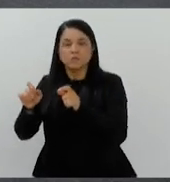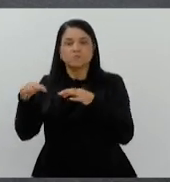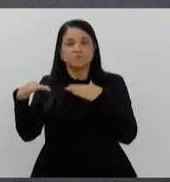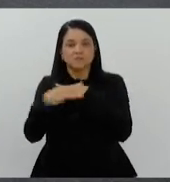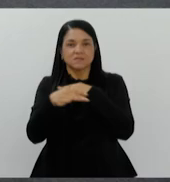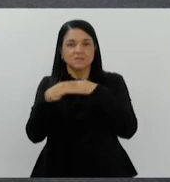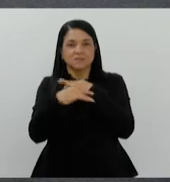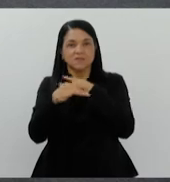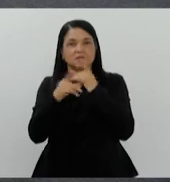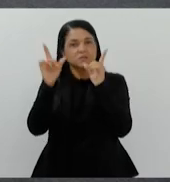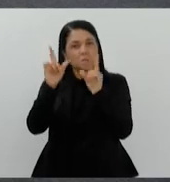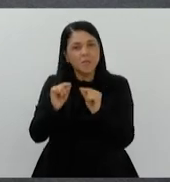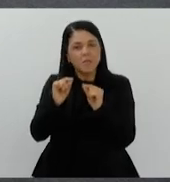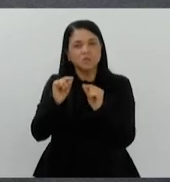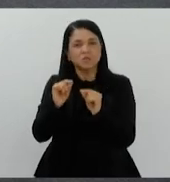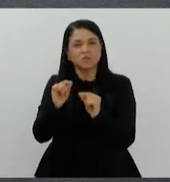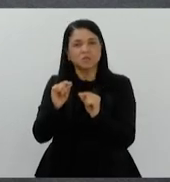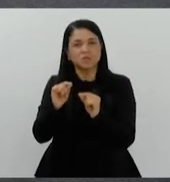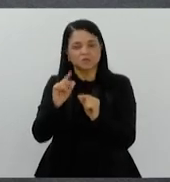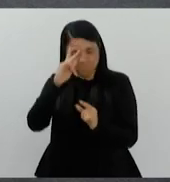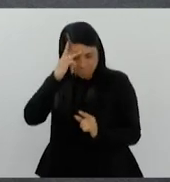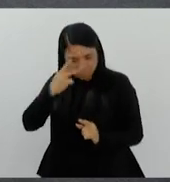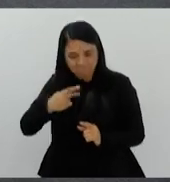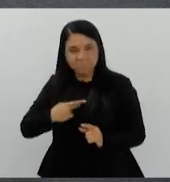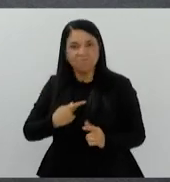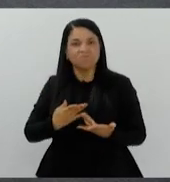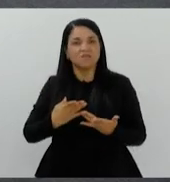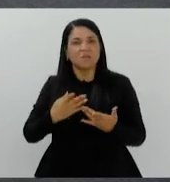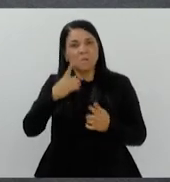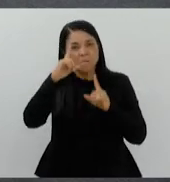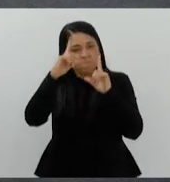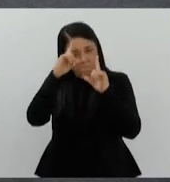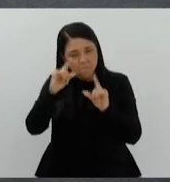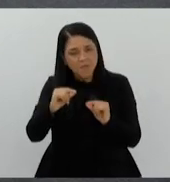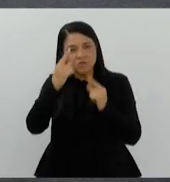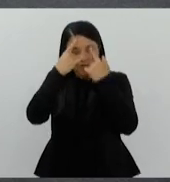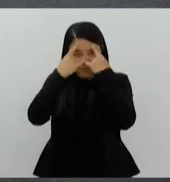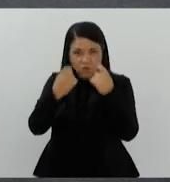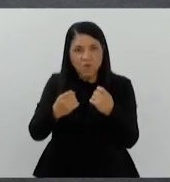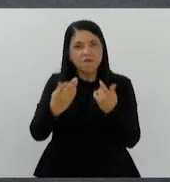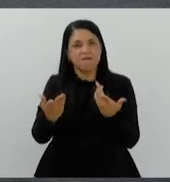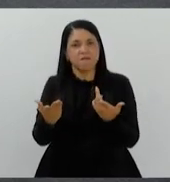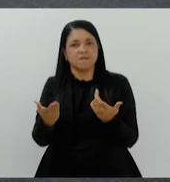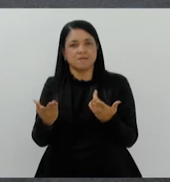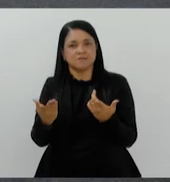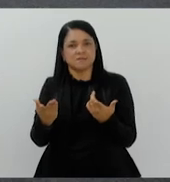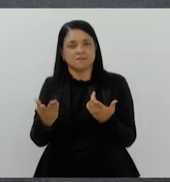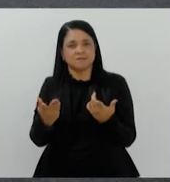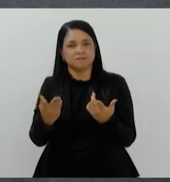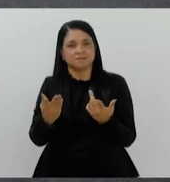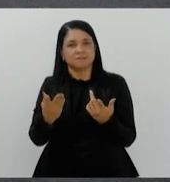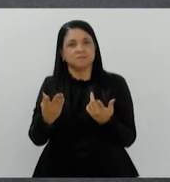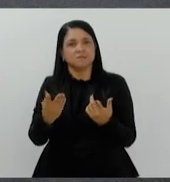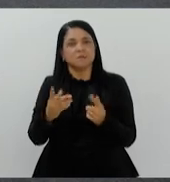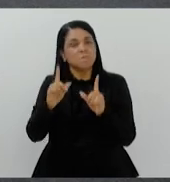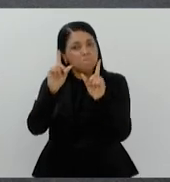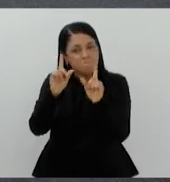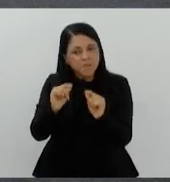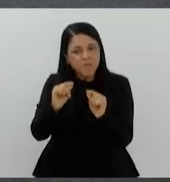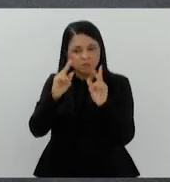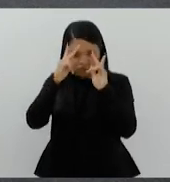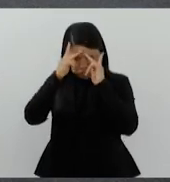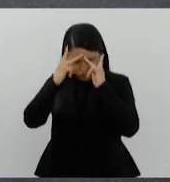cidade menos egoísta, menos violenta, menos egocentrista e mais